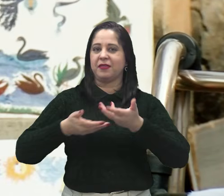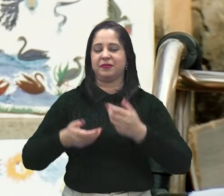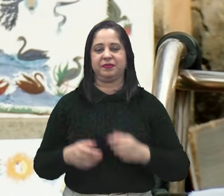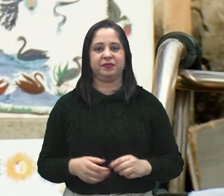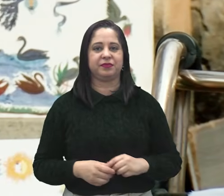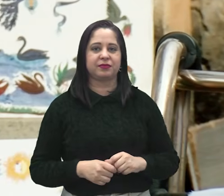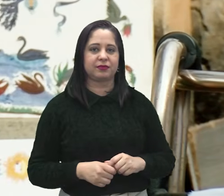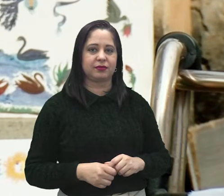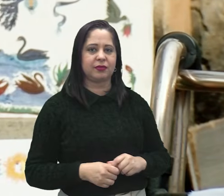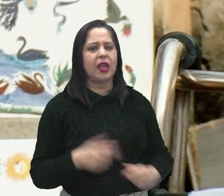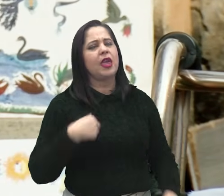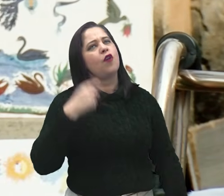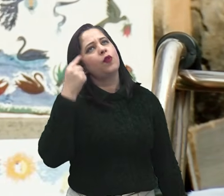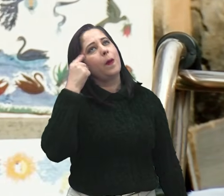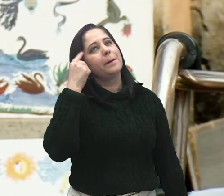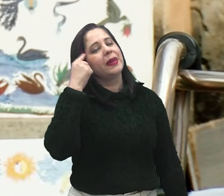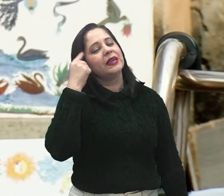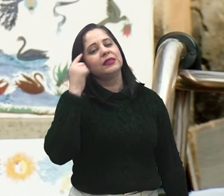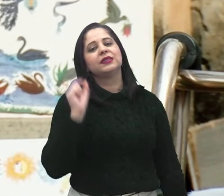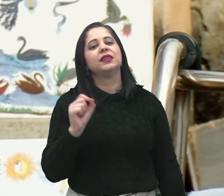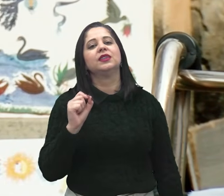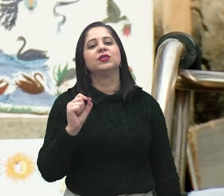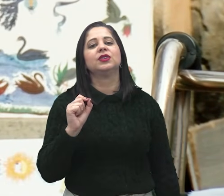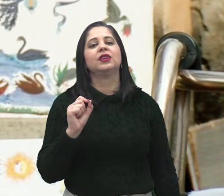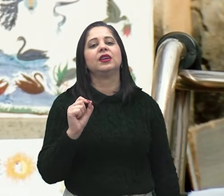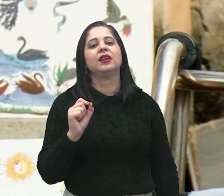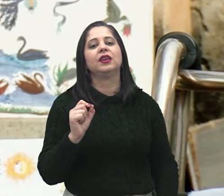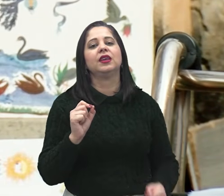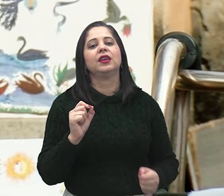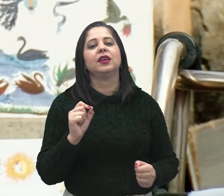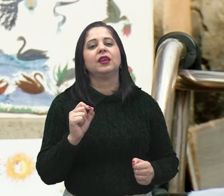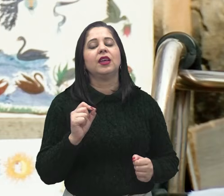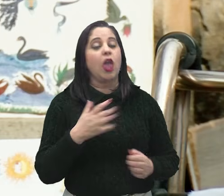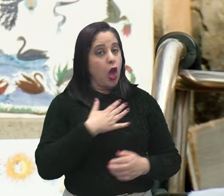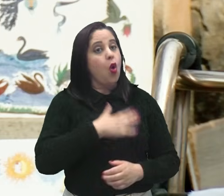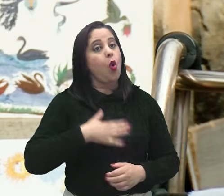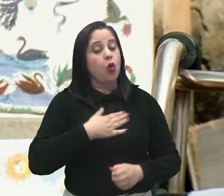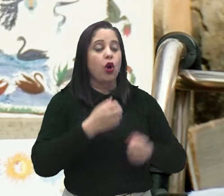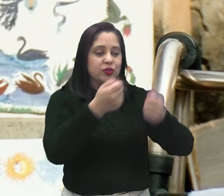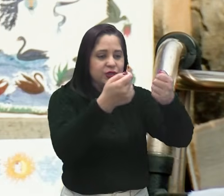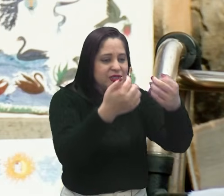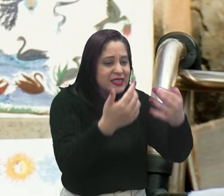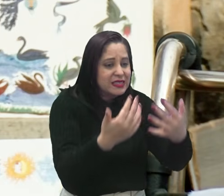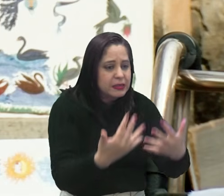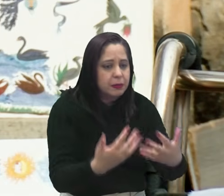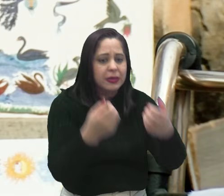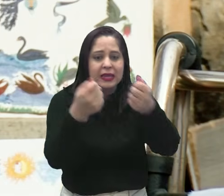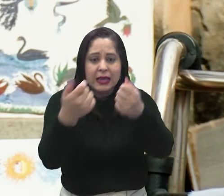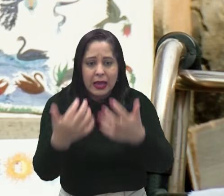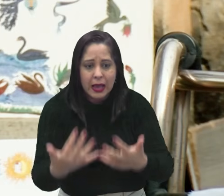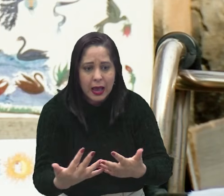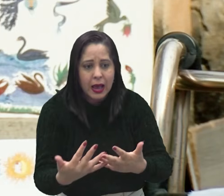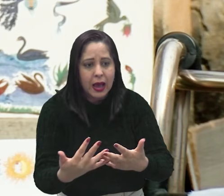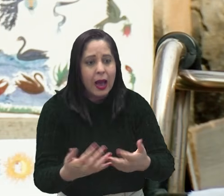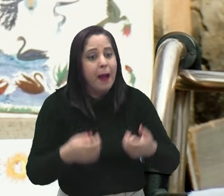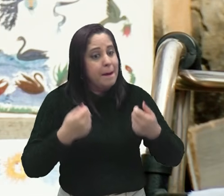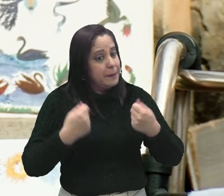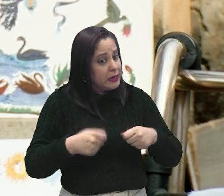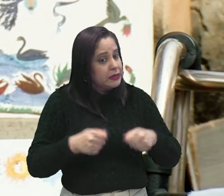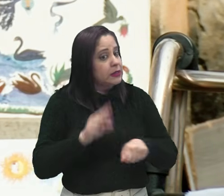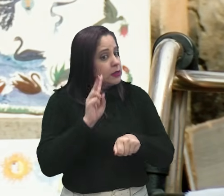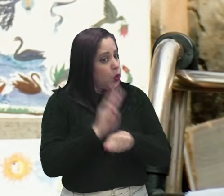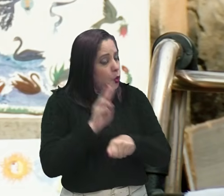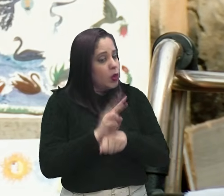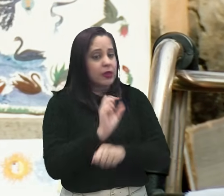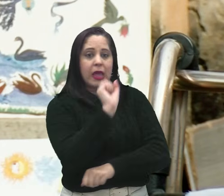pensando nessas coisas, assim, explicar para as pessoas o que nós precisamos manter a natureza viva,